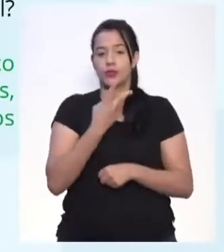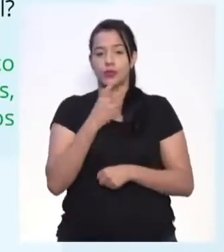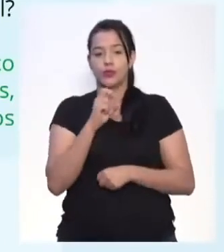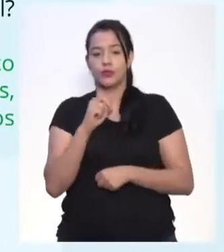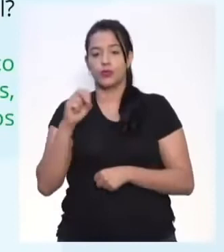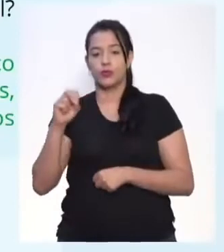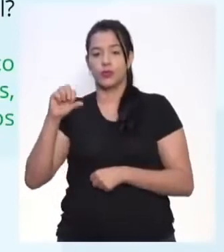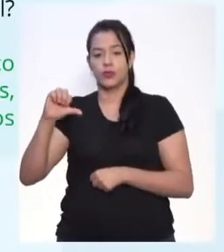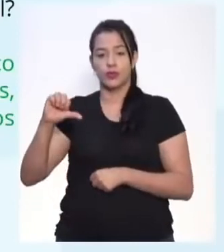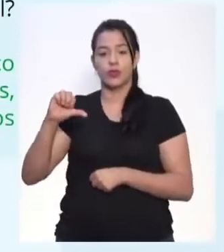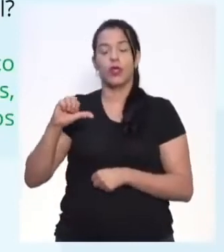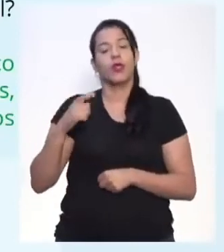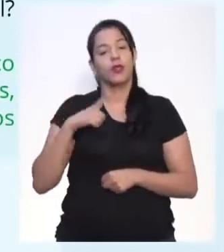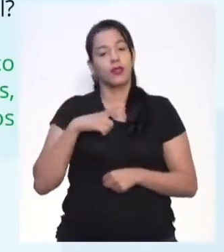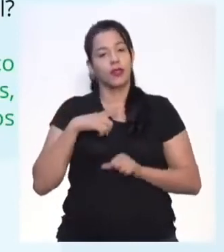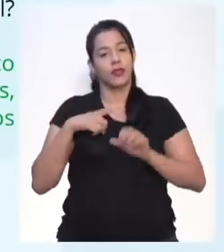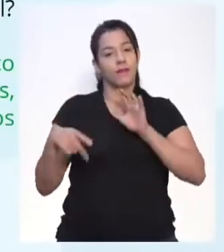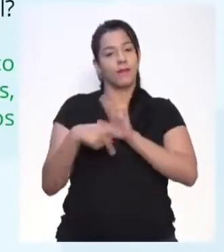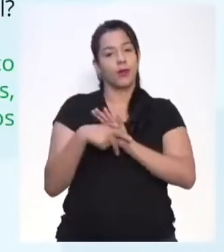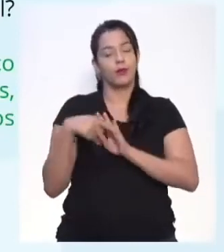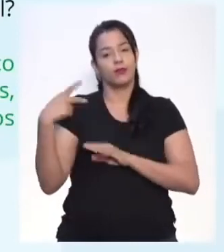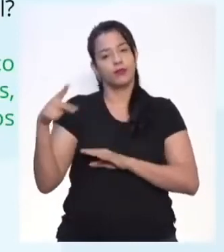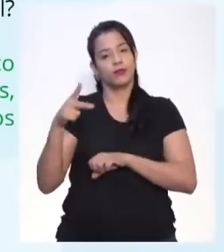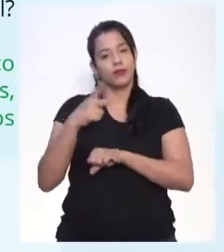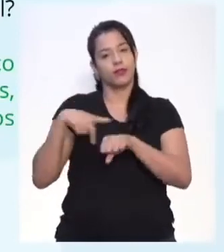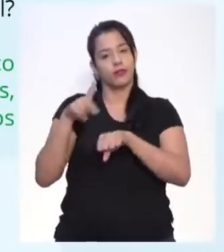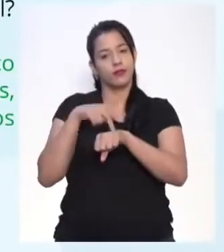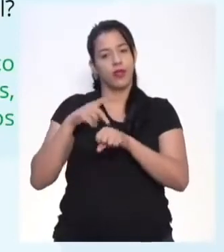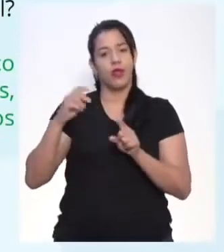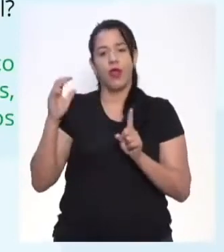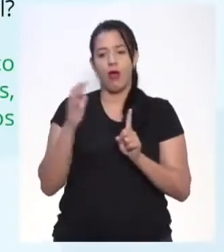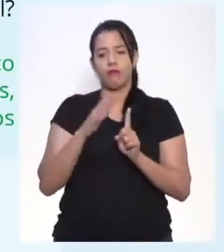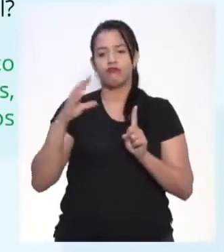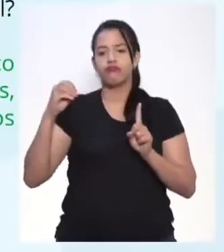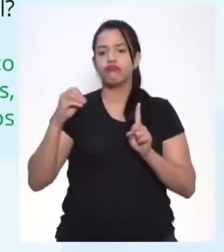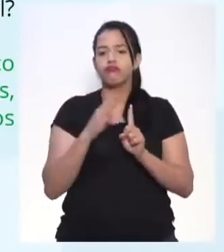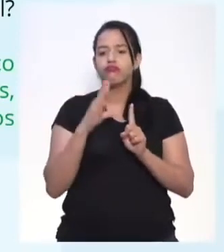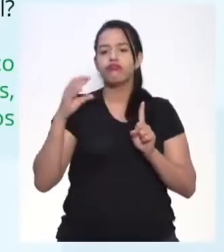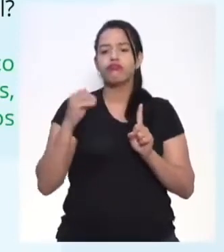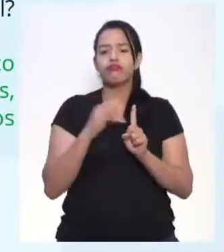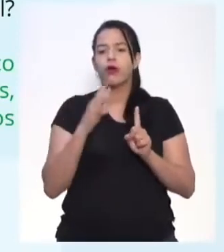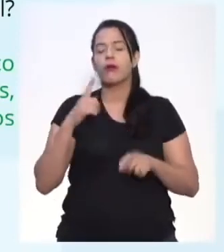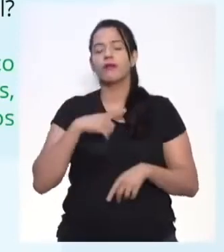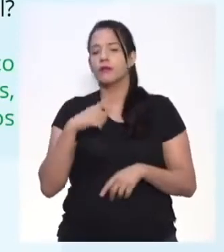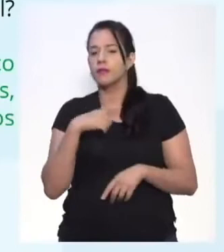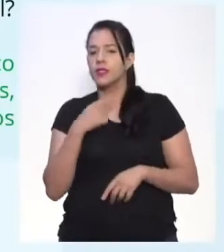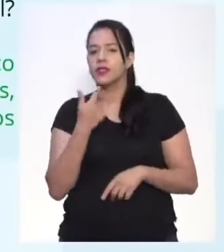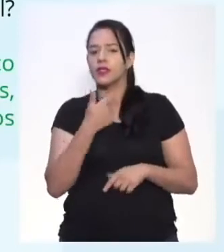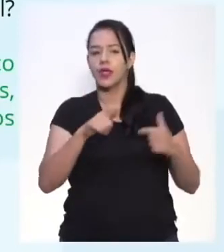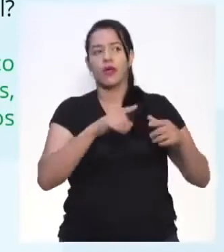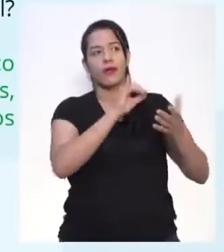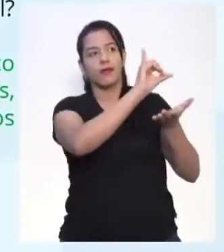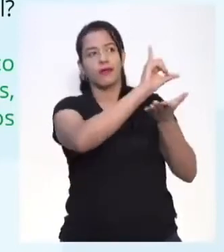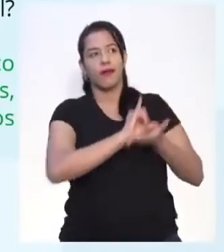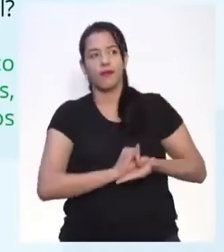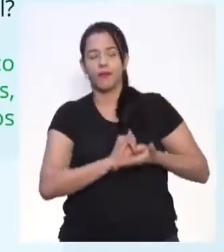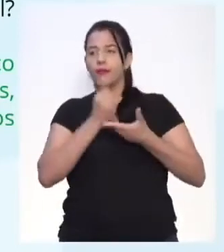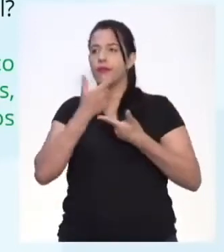países possuem as suas particularidades, ou seja, as suas influências, né? De nativos, de imigrações e por aí